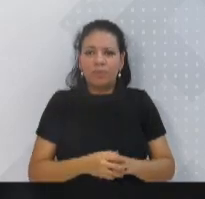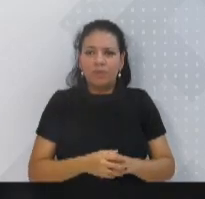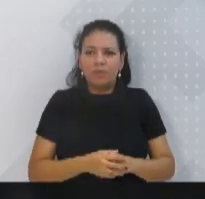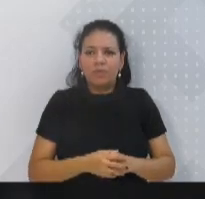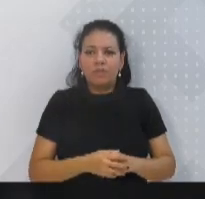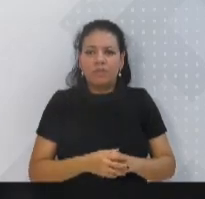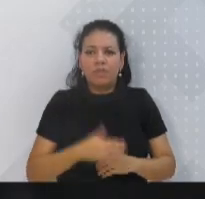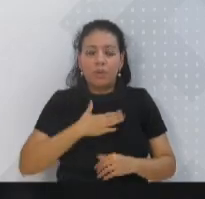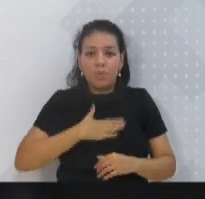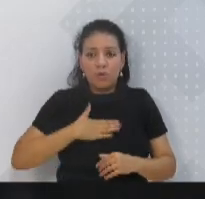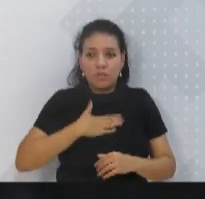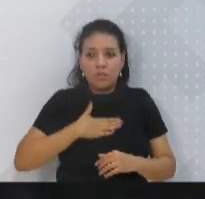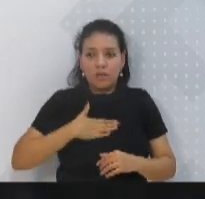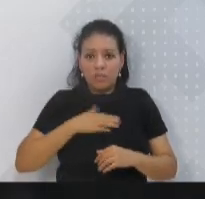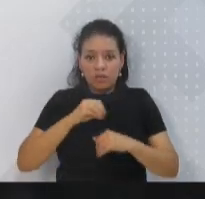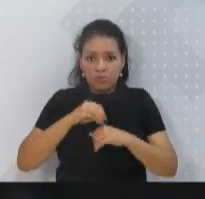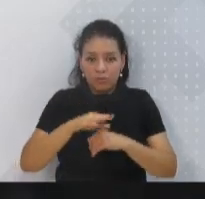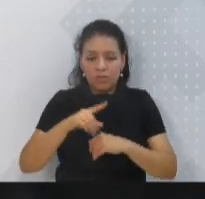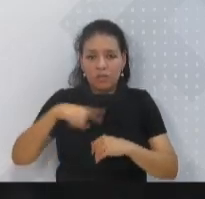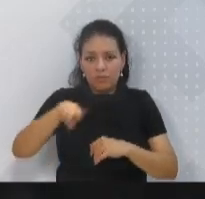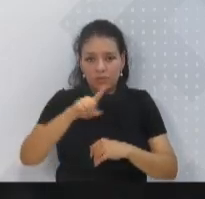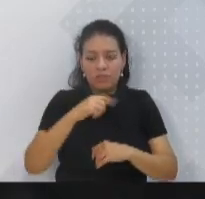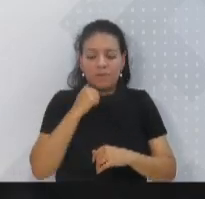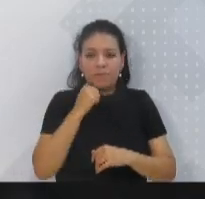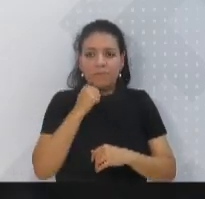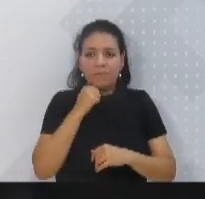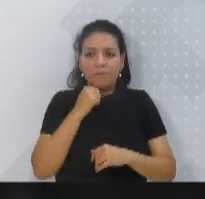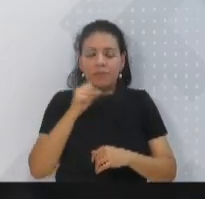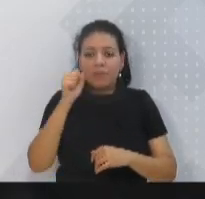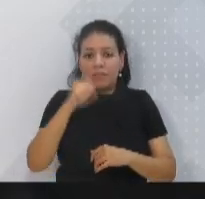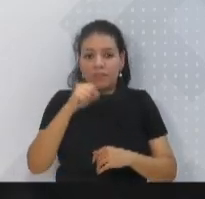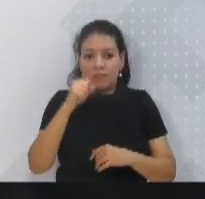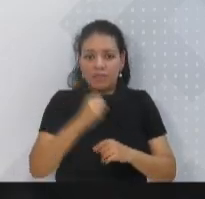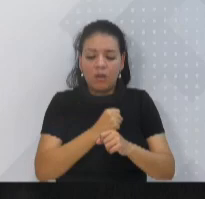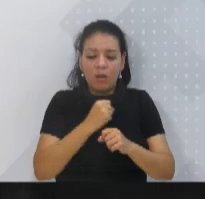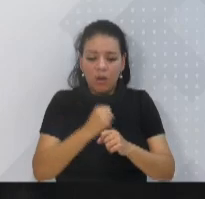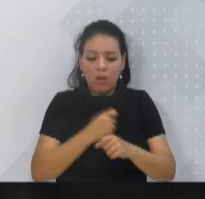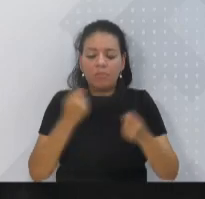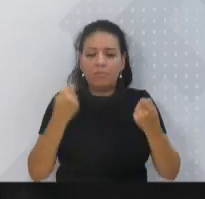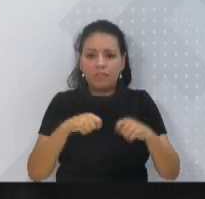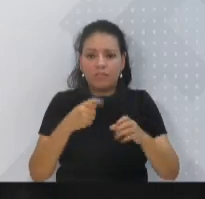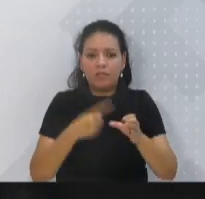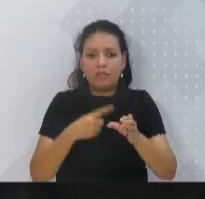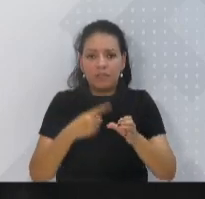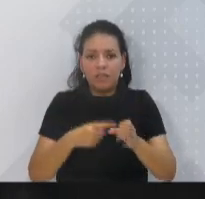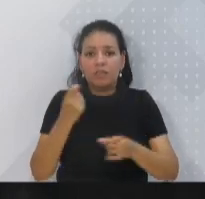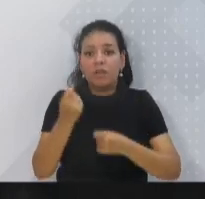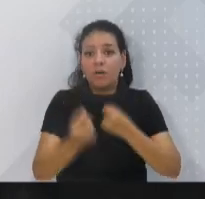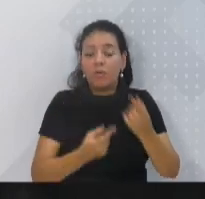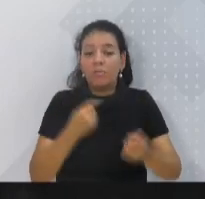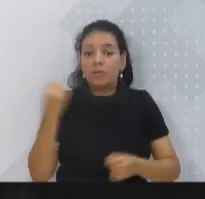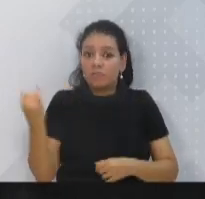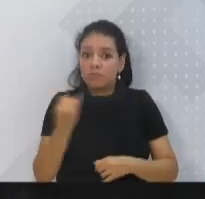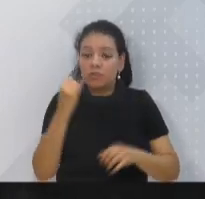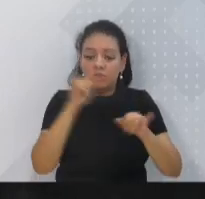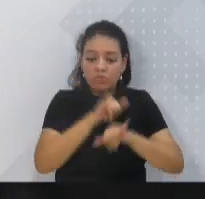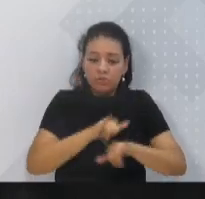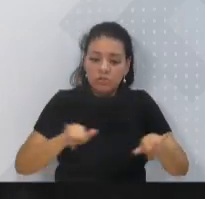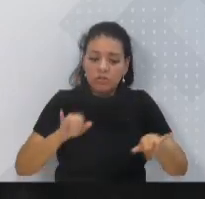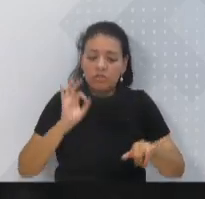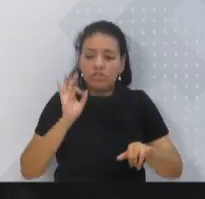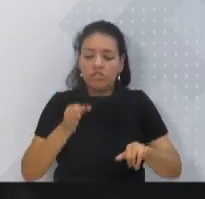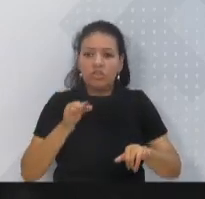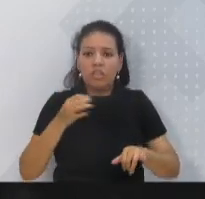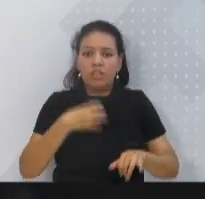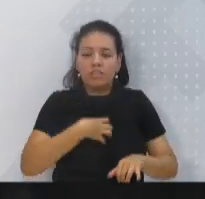Jovino, eu gostaria de compartilhar com Vossa Excelência que, sim, são várias obras necessárias na cidade, algumas importantes já foram anunciadas, mas